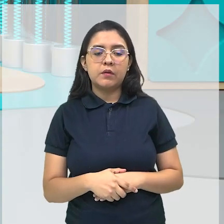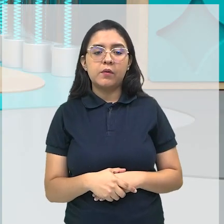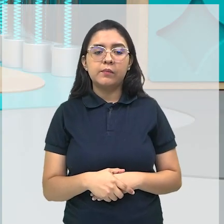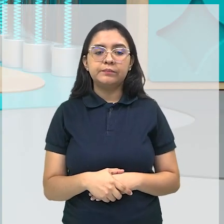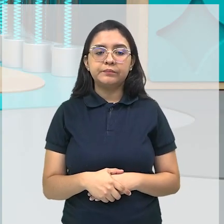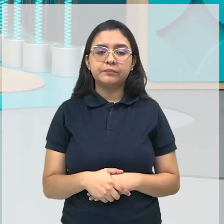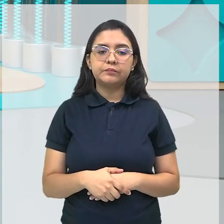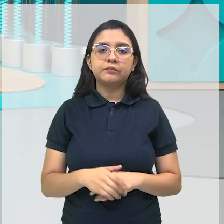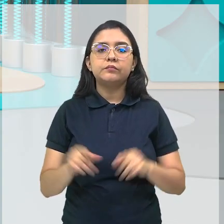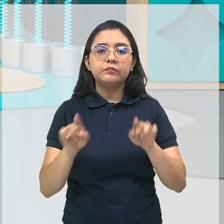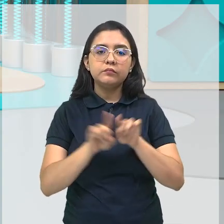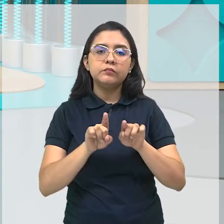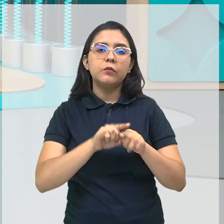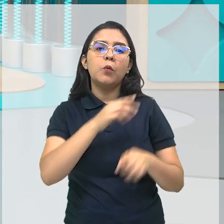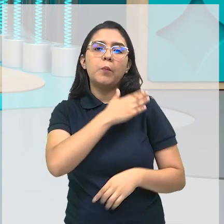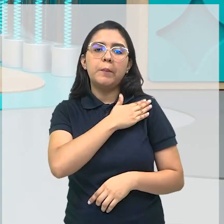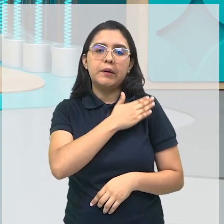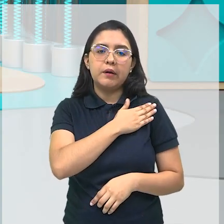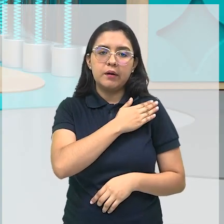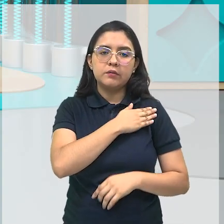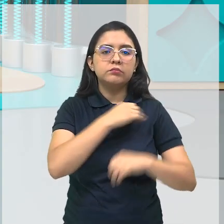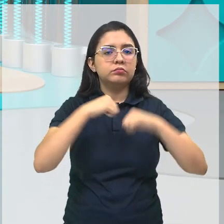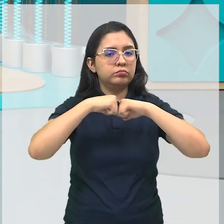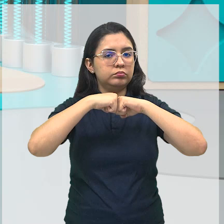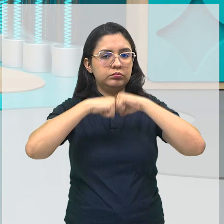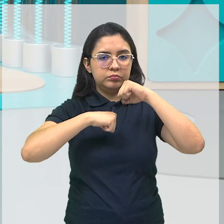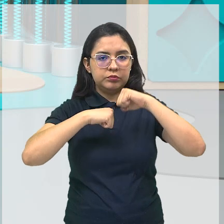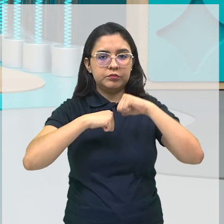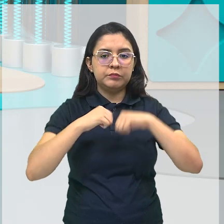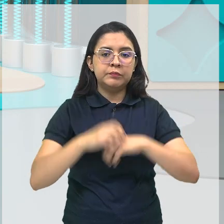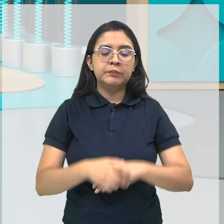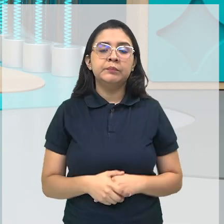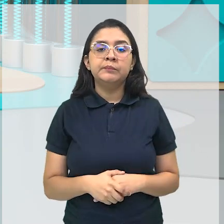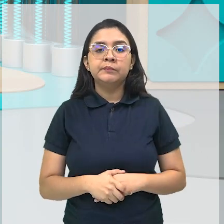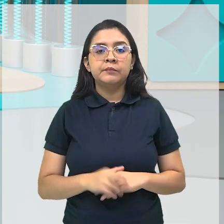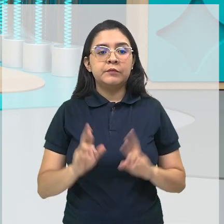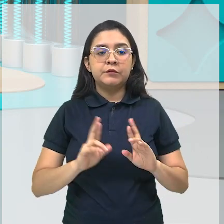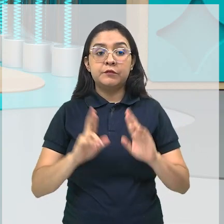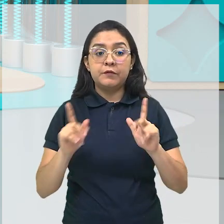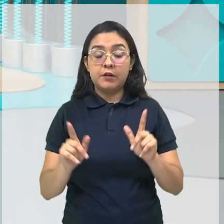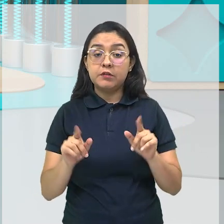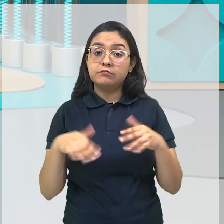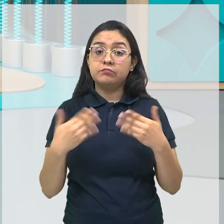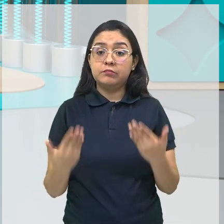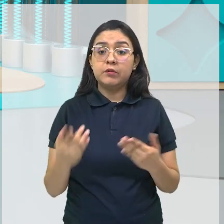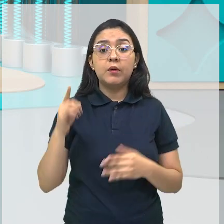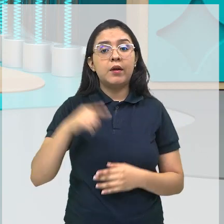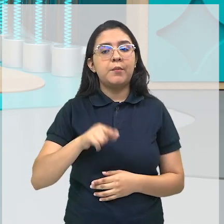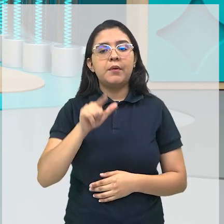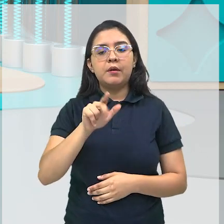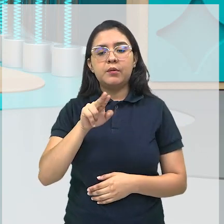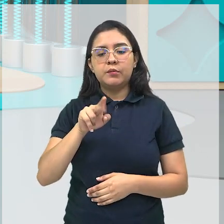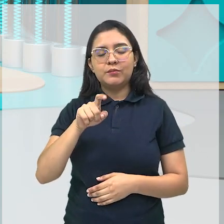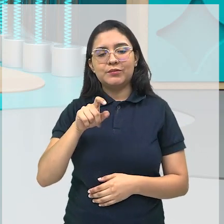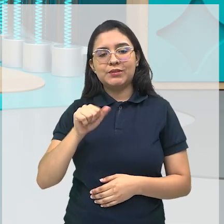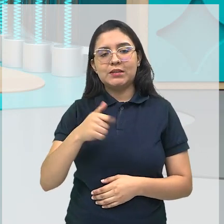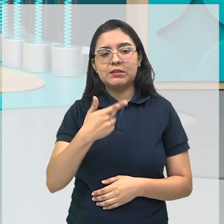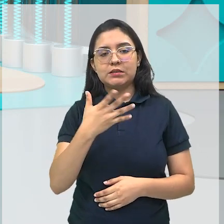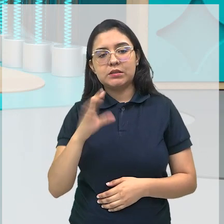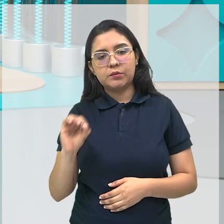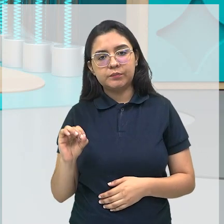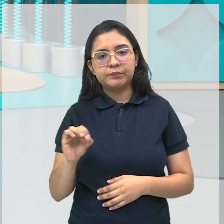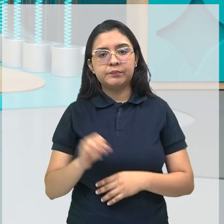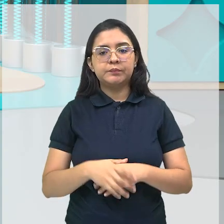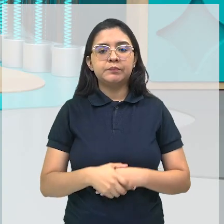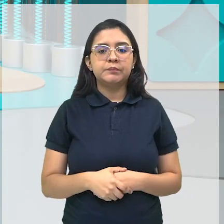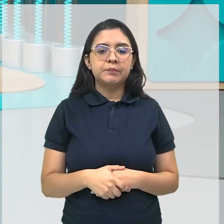fora do lugar, aparecendo assim totalmente diferente do outro lado. Então aí foi uma luxação. Realmente